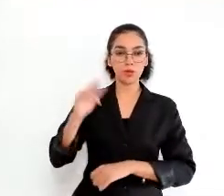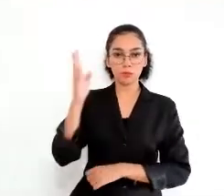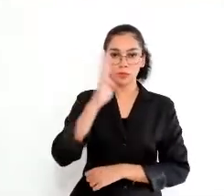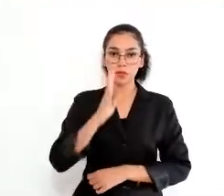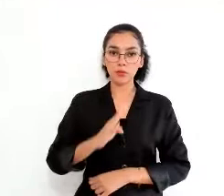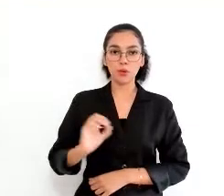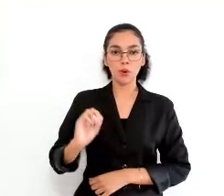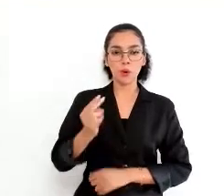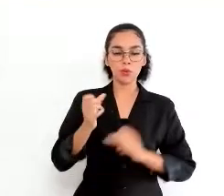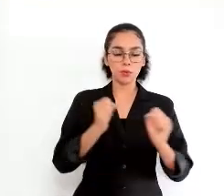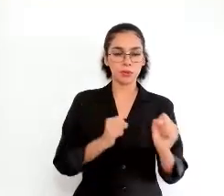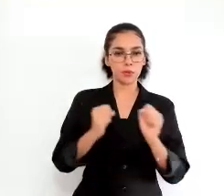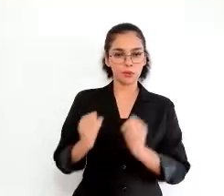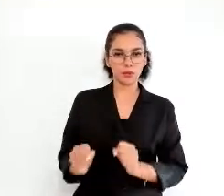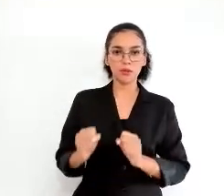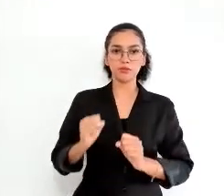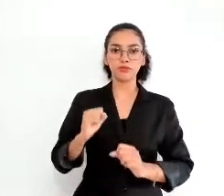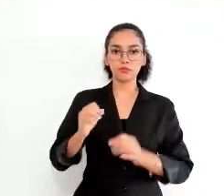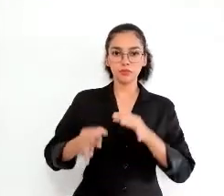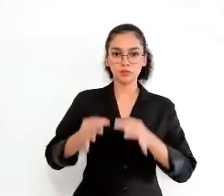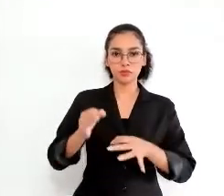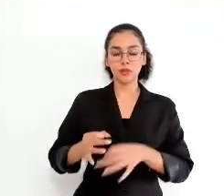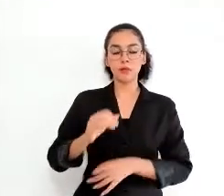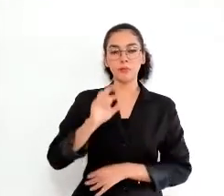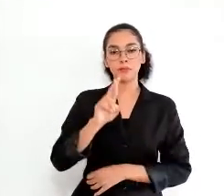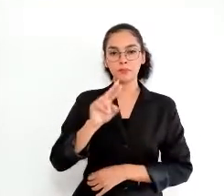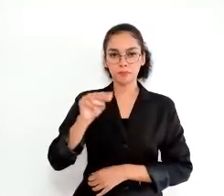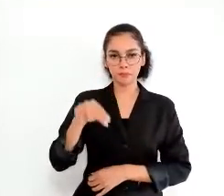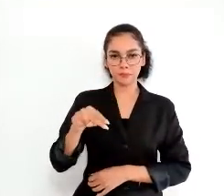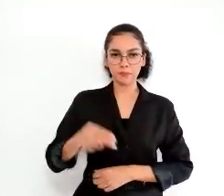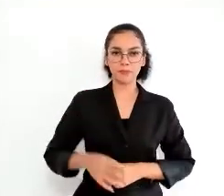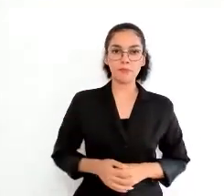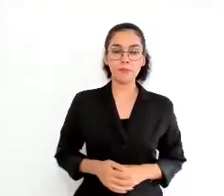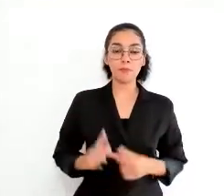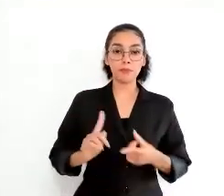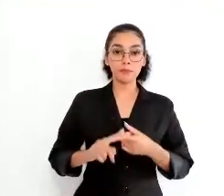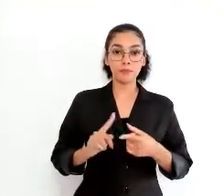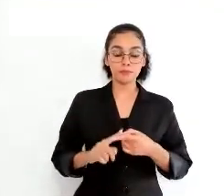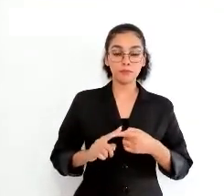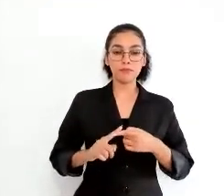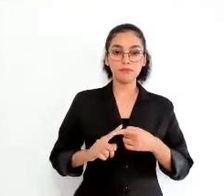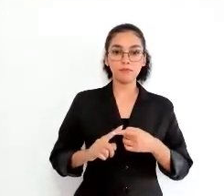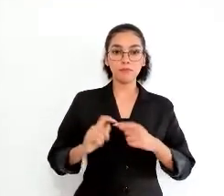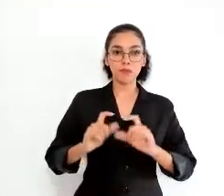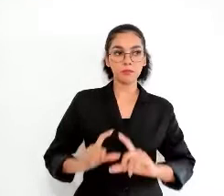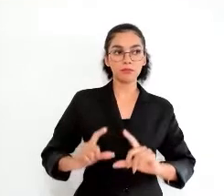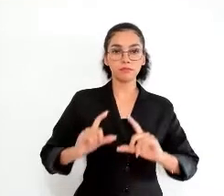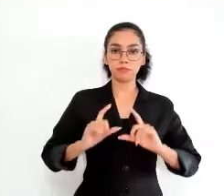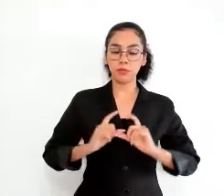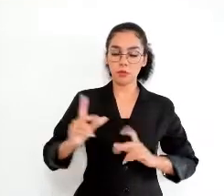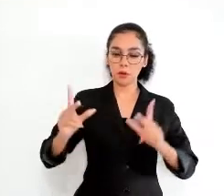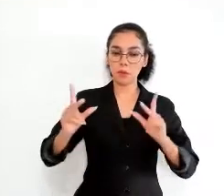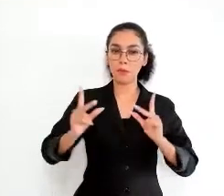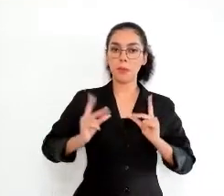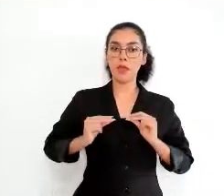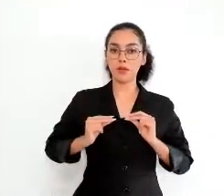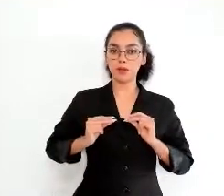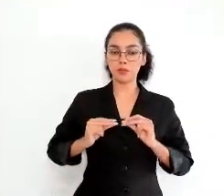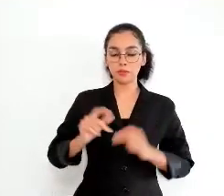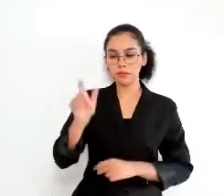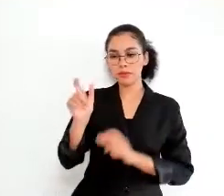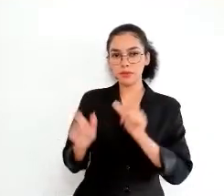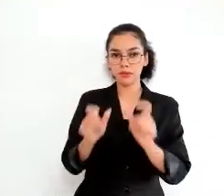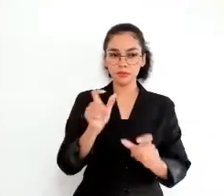Norte. Serão destacados com a láurea do Mérito Judiciário Amaro Cavalcante as seguintes